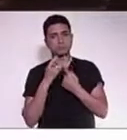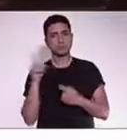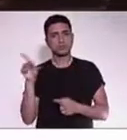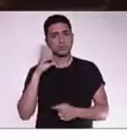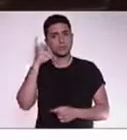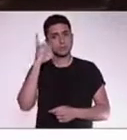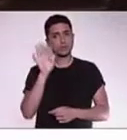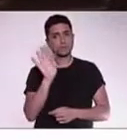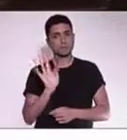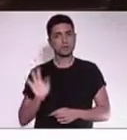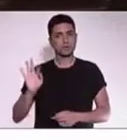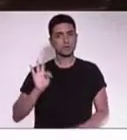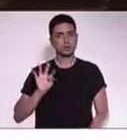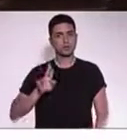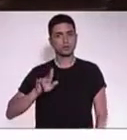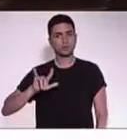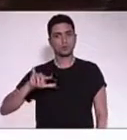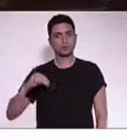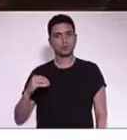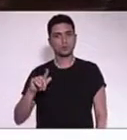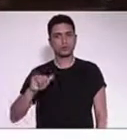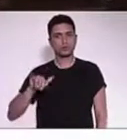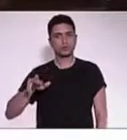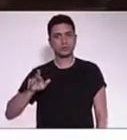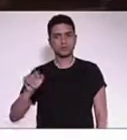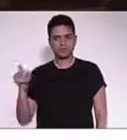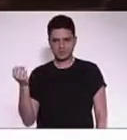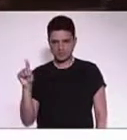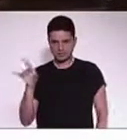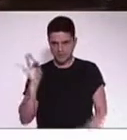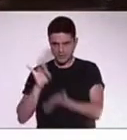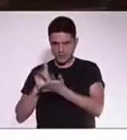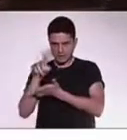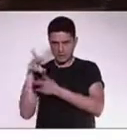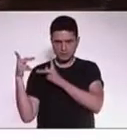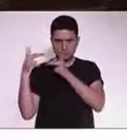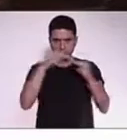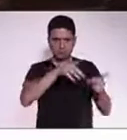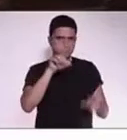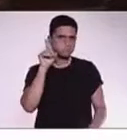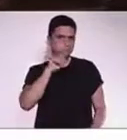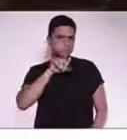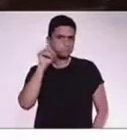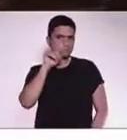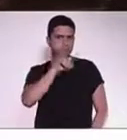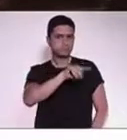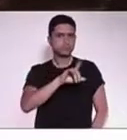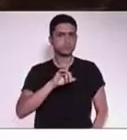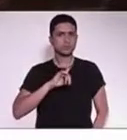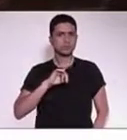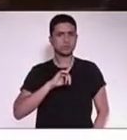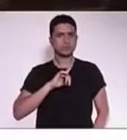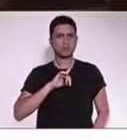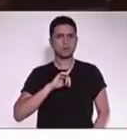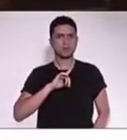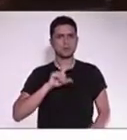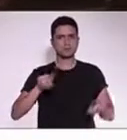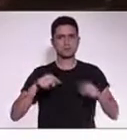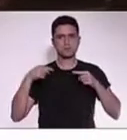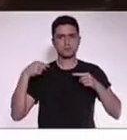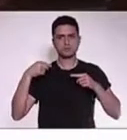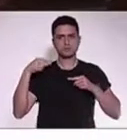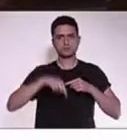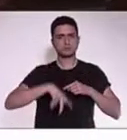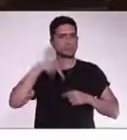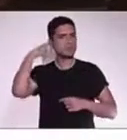federal Túlio Gadelha esteve nos Estados Unidos em missão oficial do Parlamento